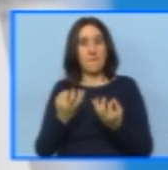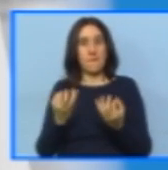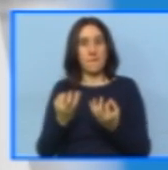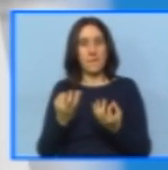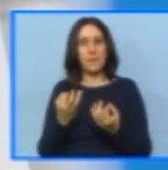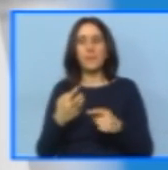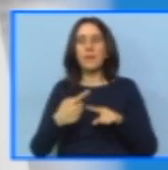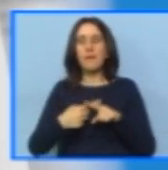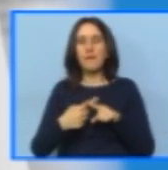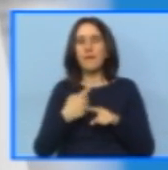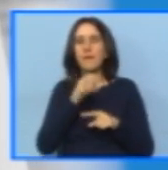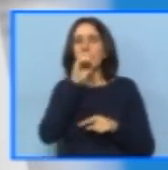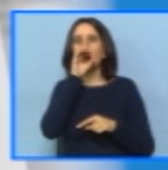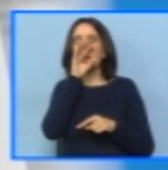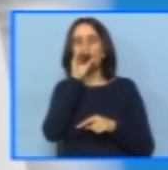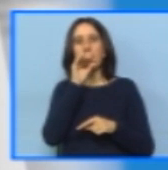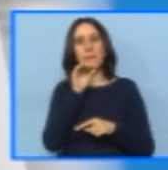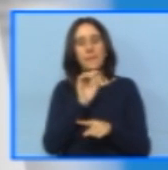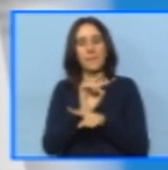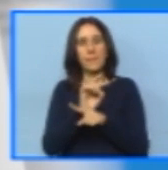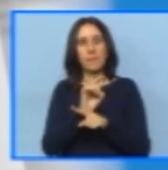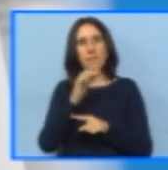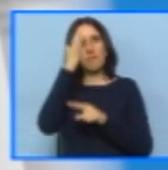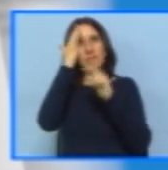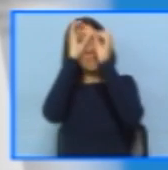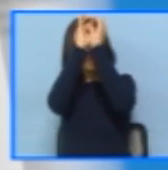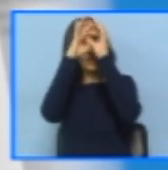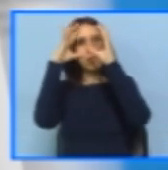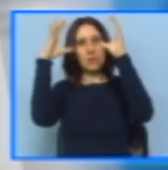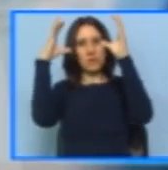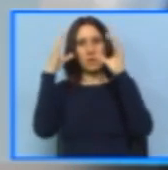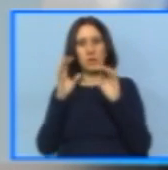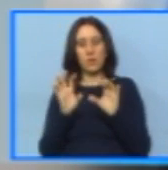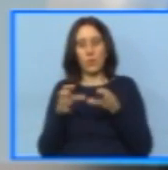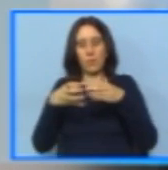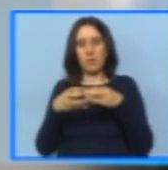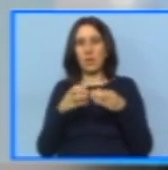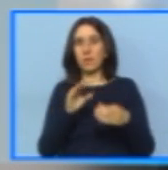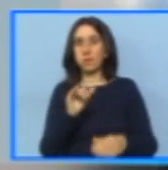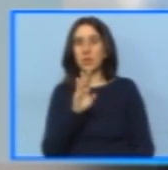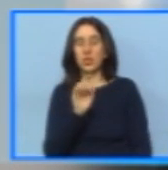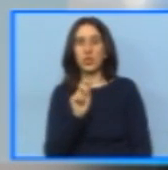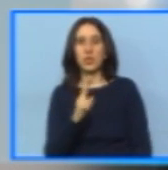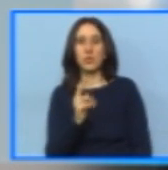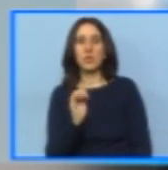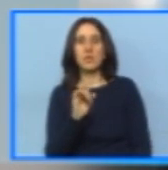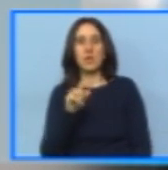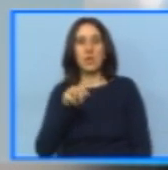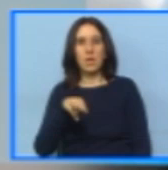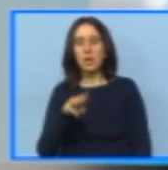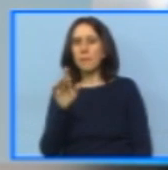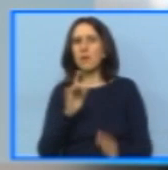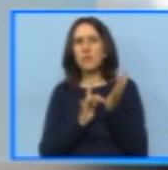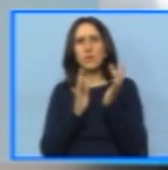que é interessante é verificar que este quadro idealizado da comunidade de Jerusalém, esta comunidade que está muito próxima historicamente de